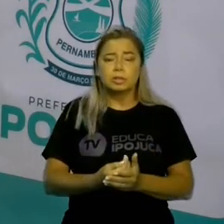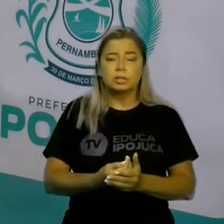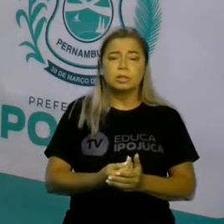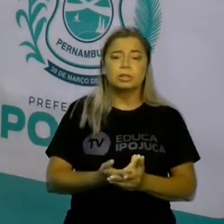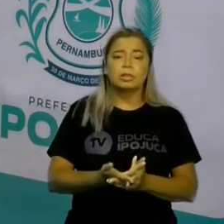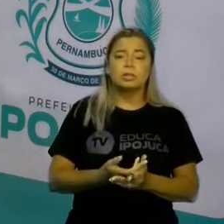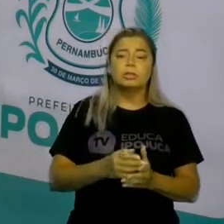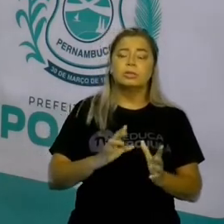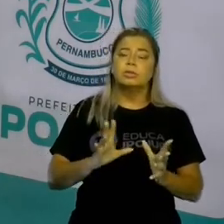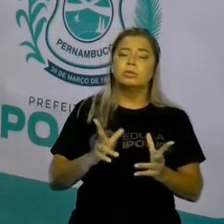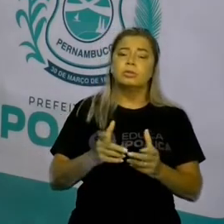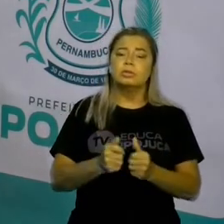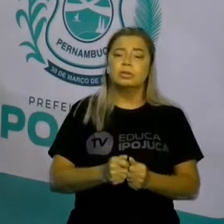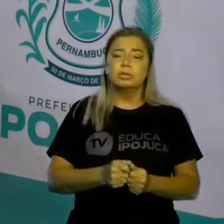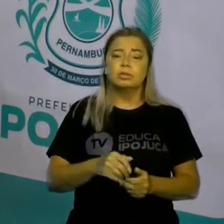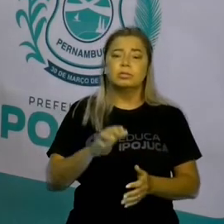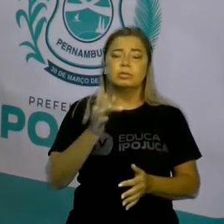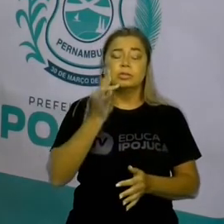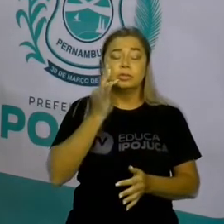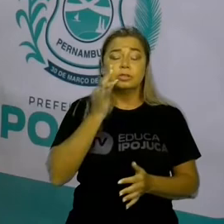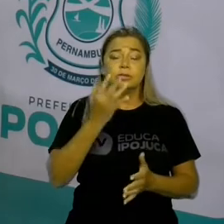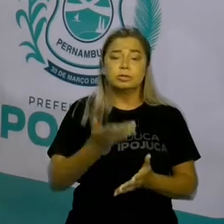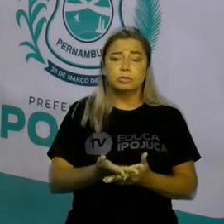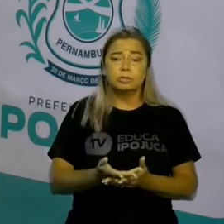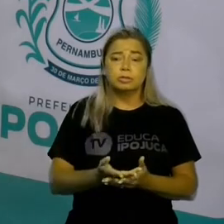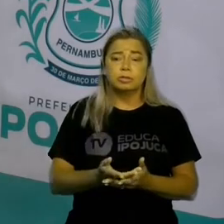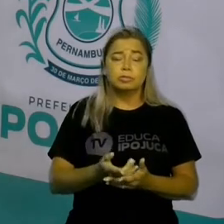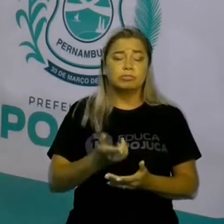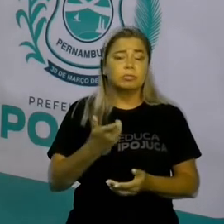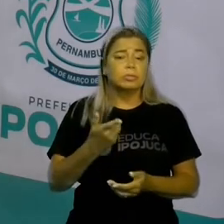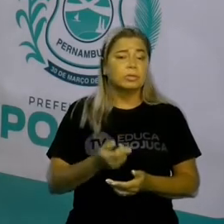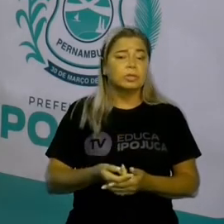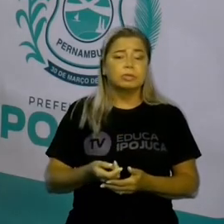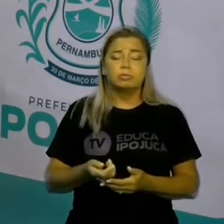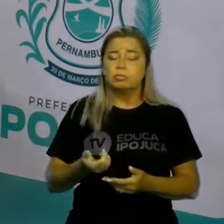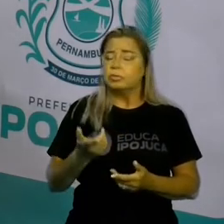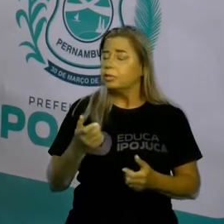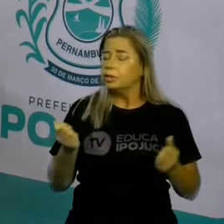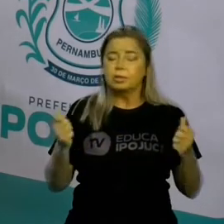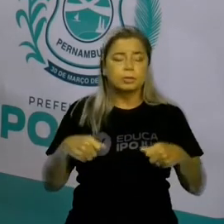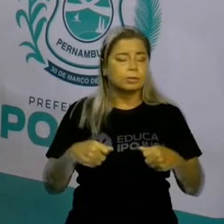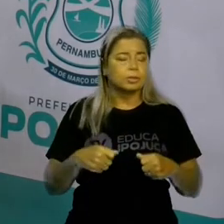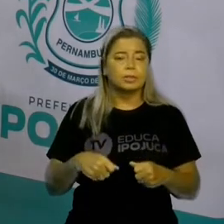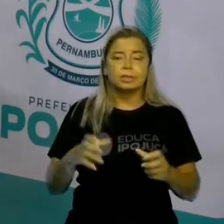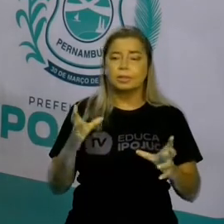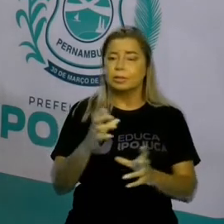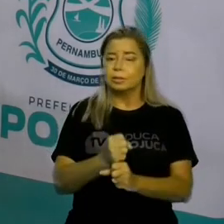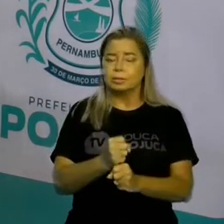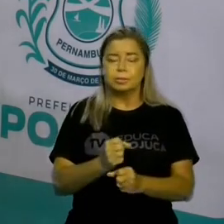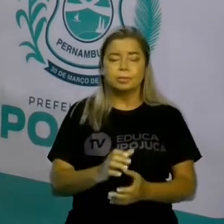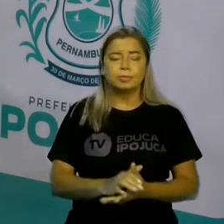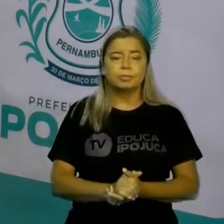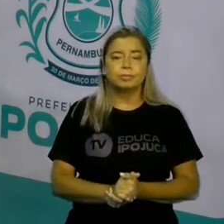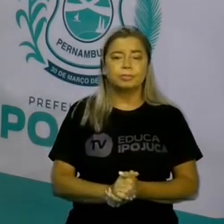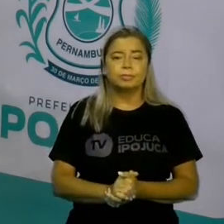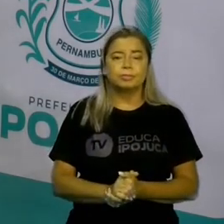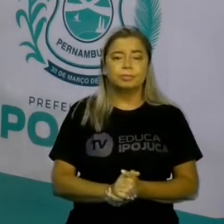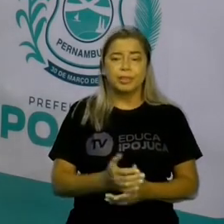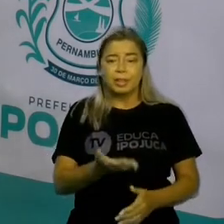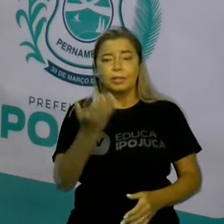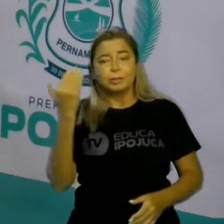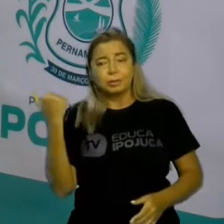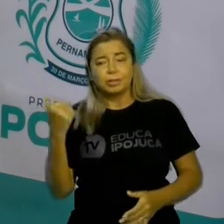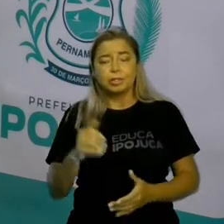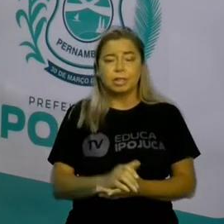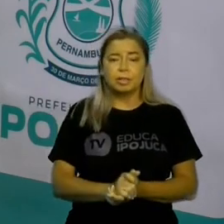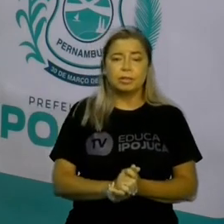de frutas. E não precisa, para isso, somar todos os valores novamente. Então vamos lá? Como é